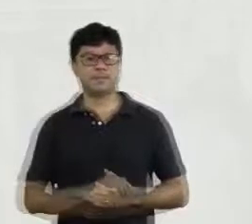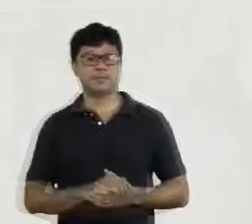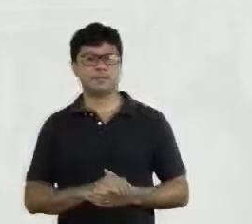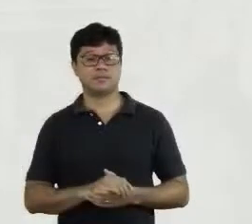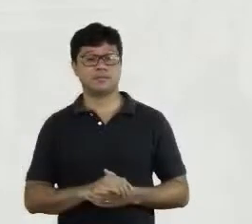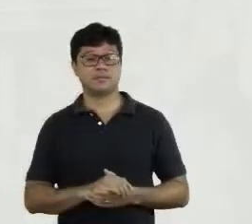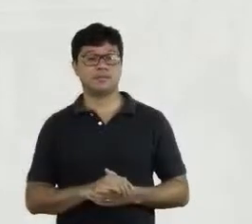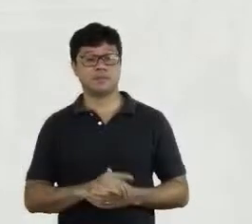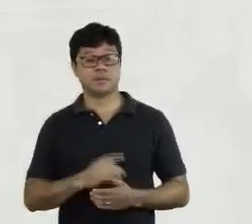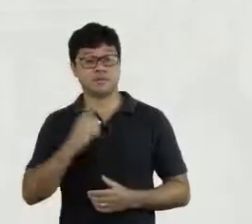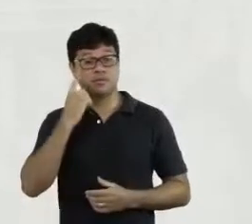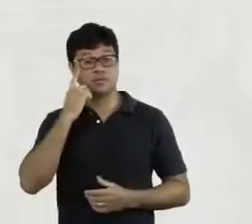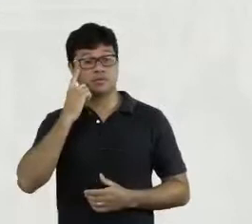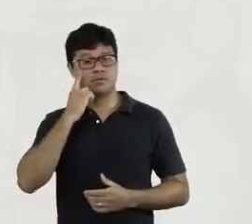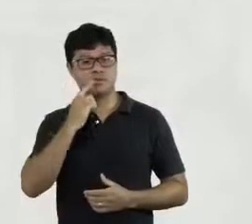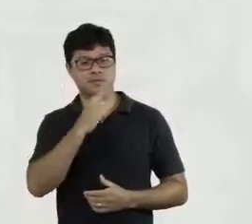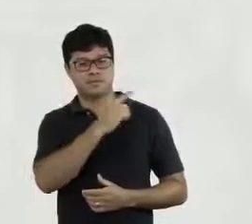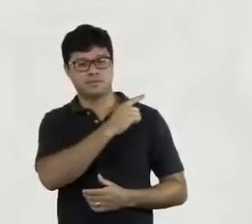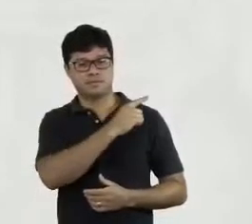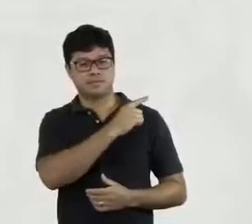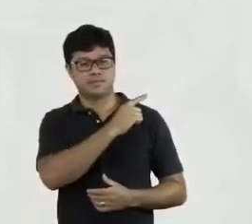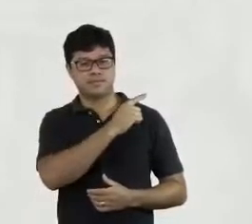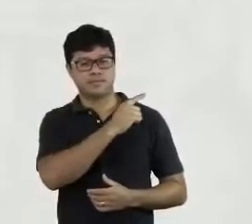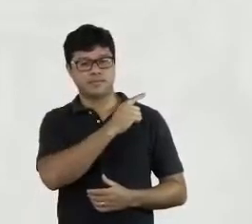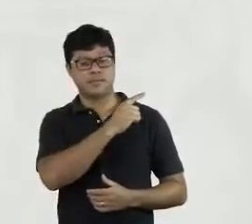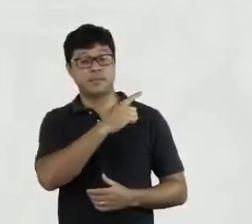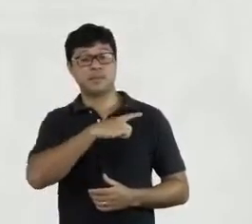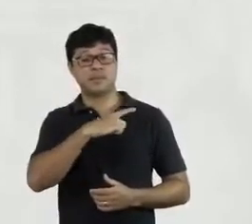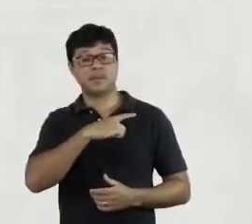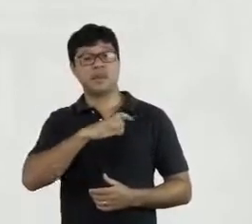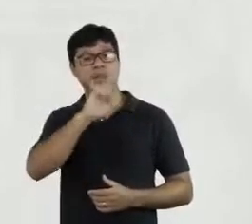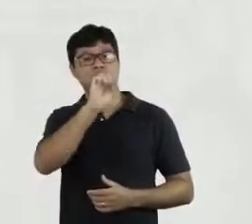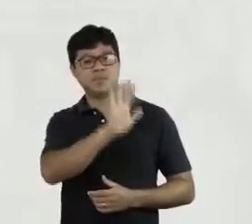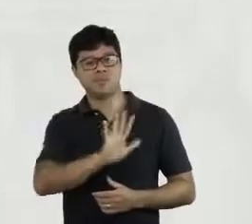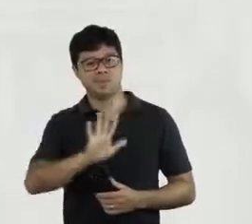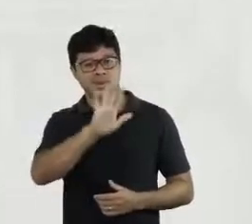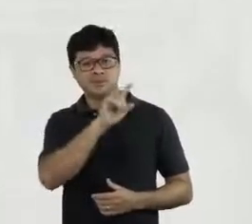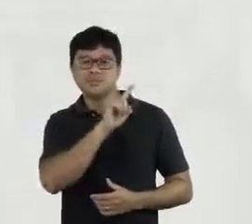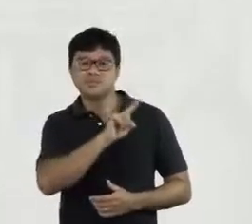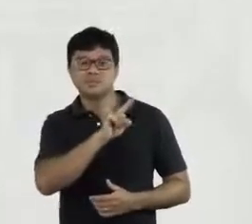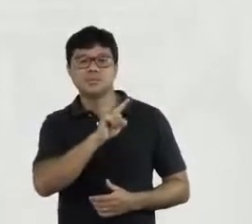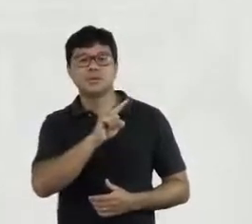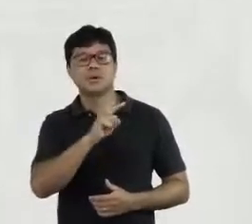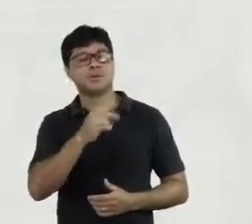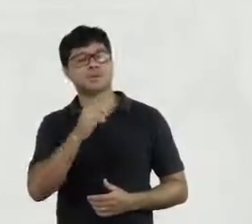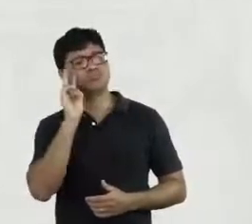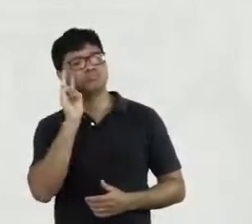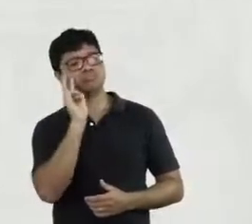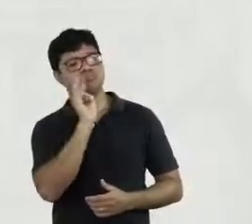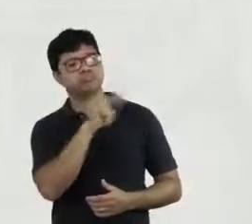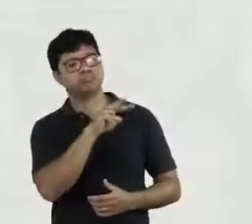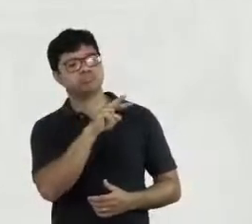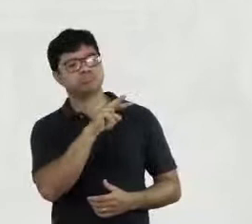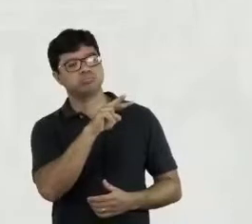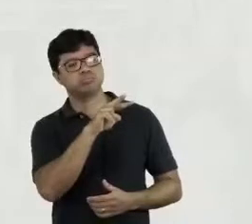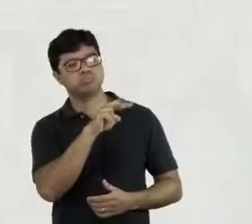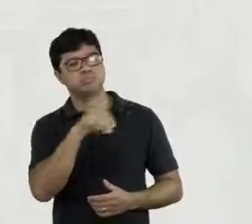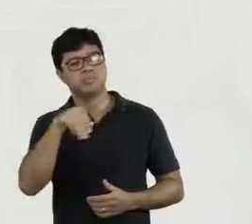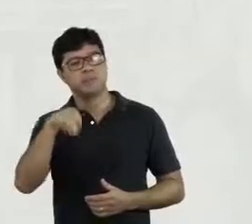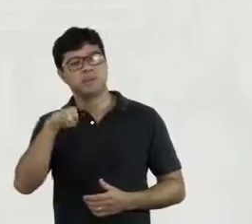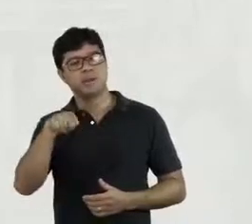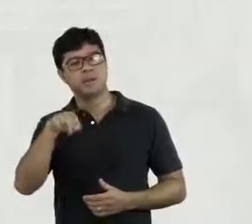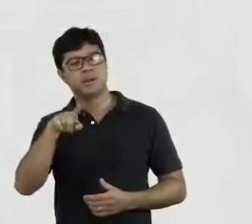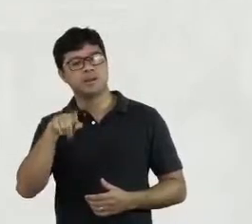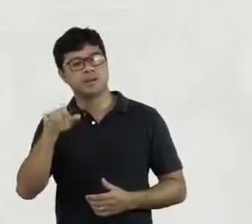Bom, nessa imagem, nós temos uma figura que representa a observação de Menezes Stella,